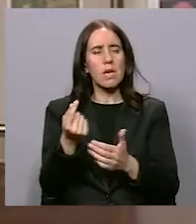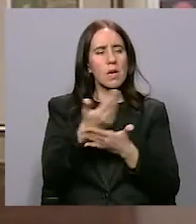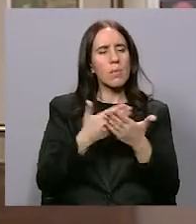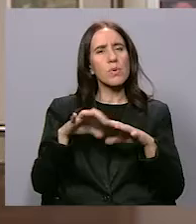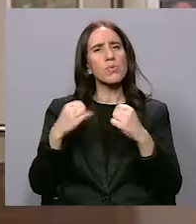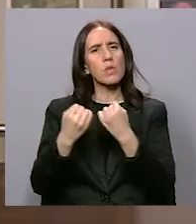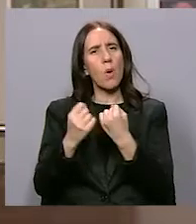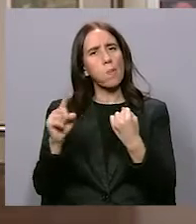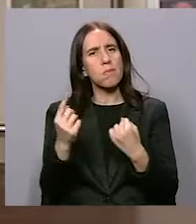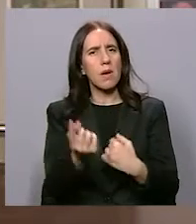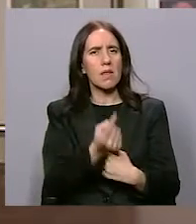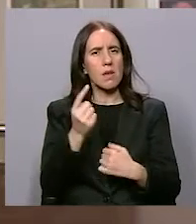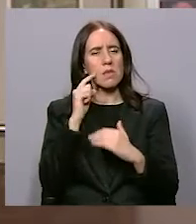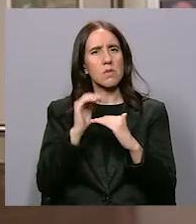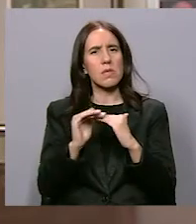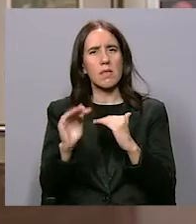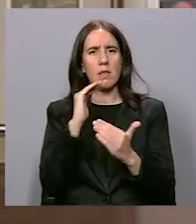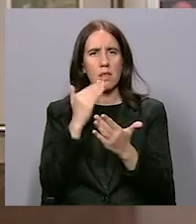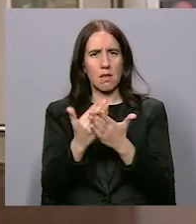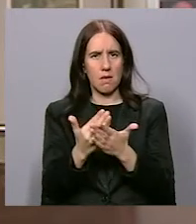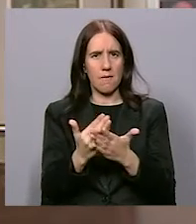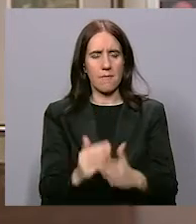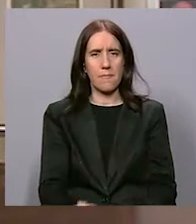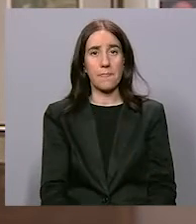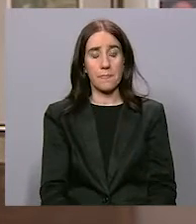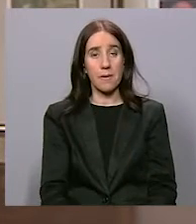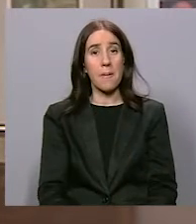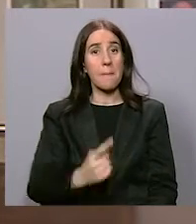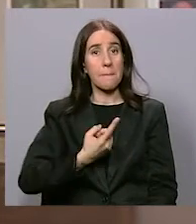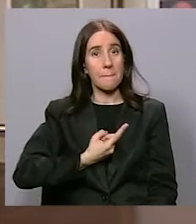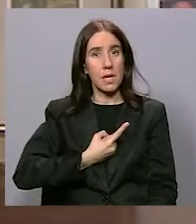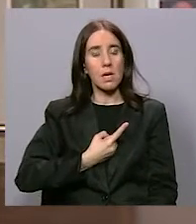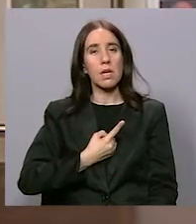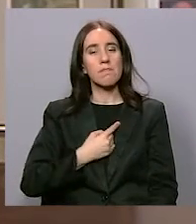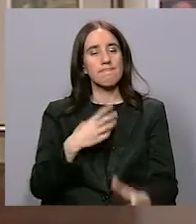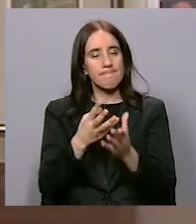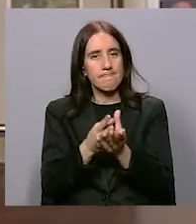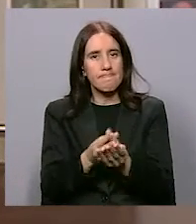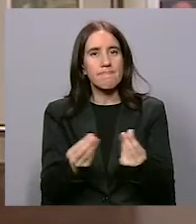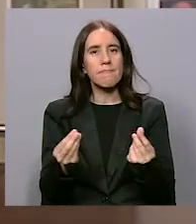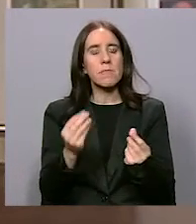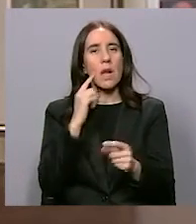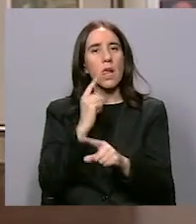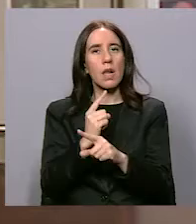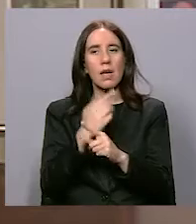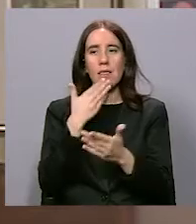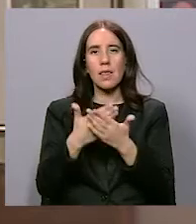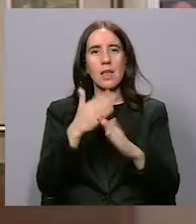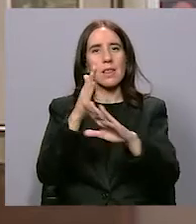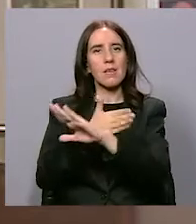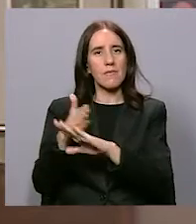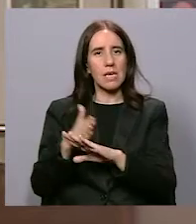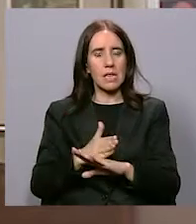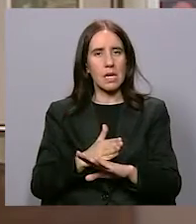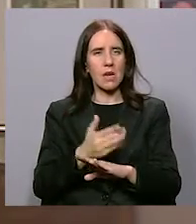sociedade sã condenadas ao atraso e à estagnação temos de superar o que de menor nos de